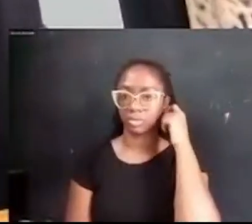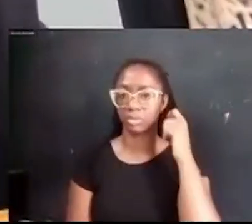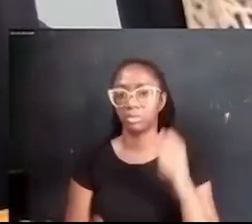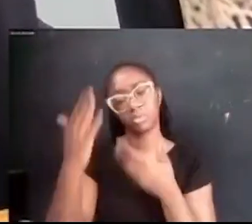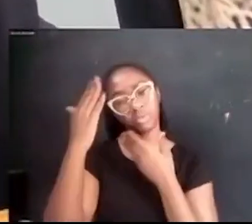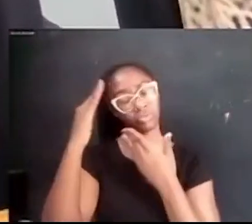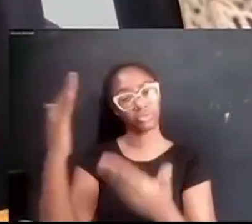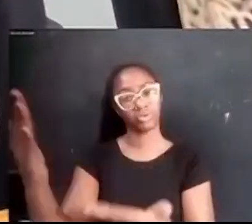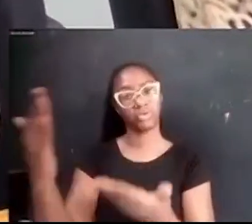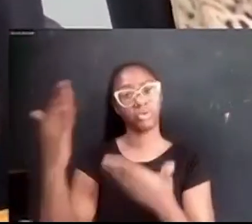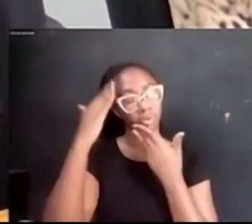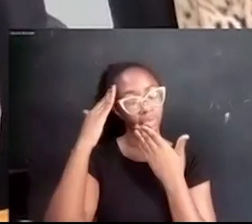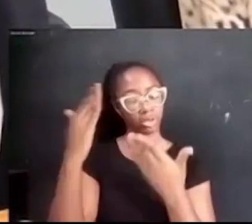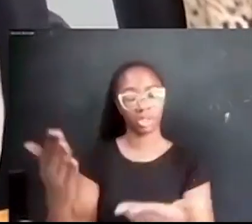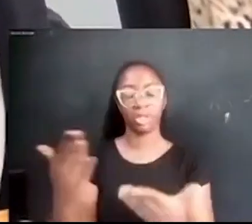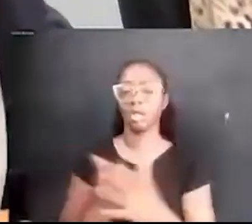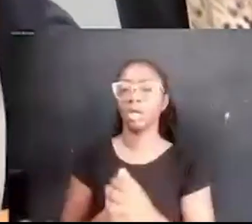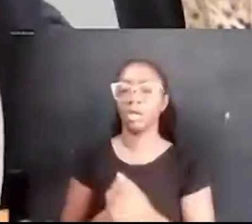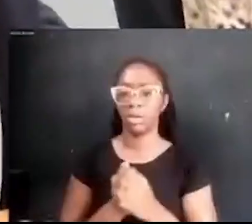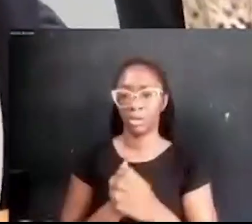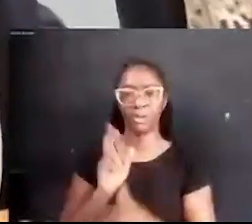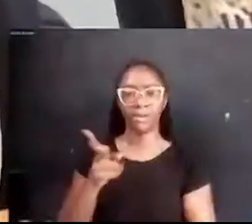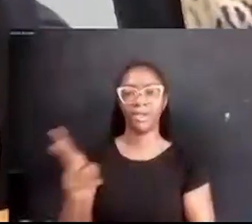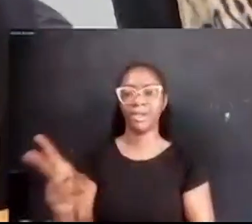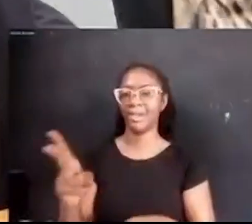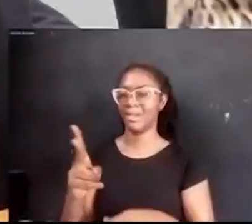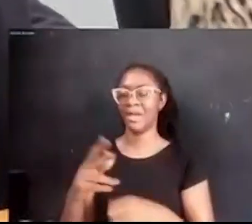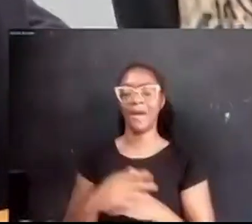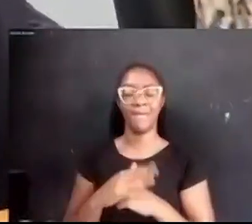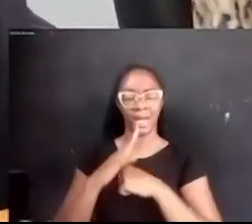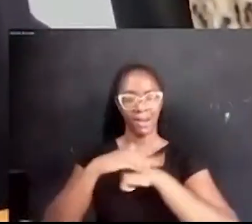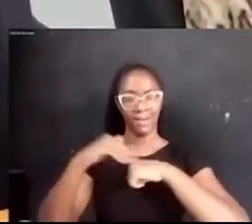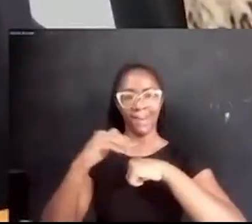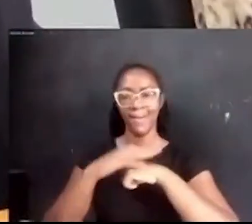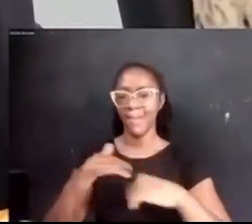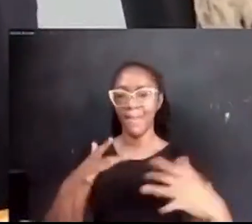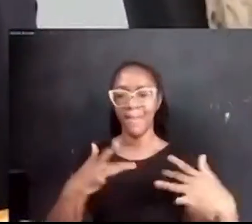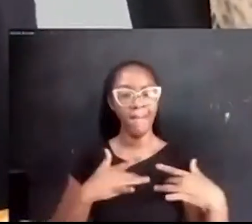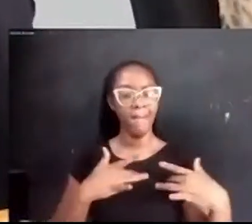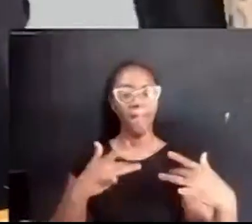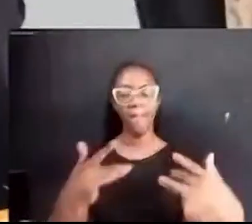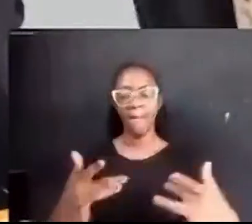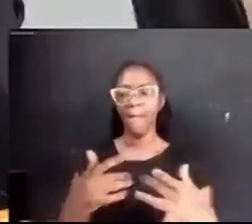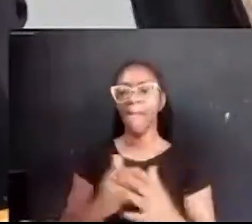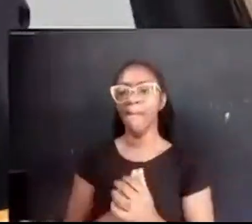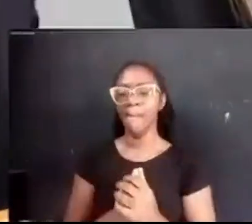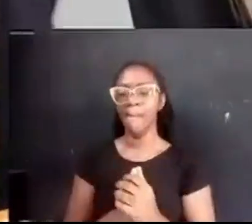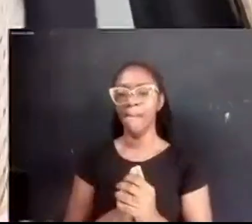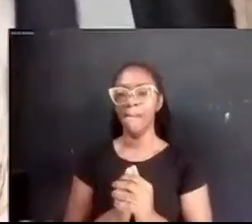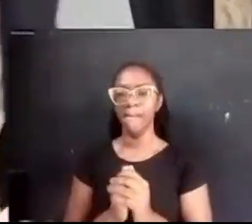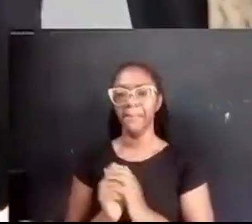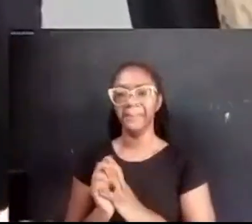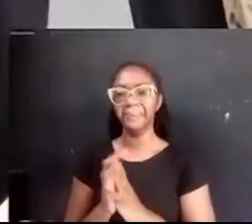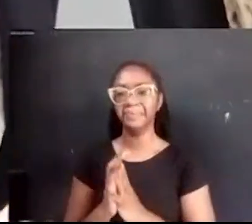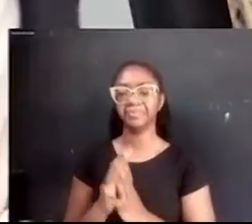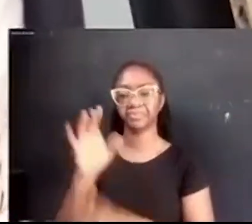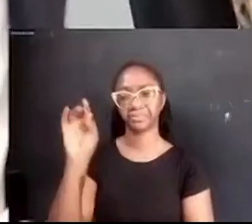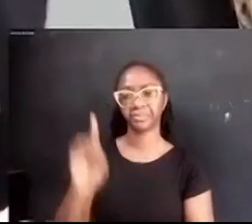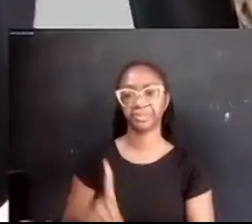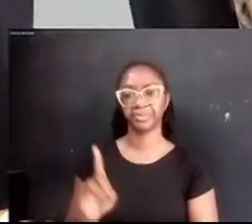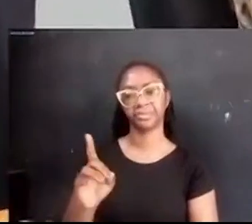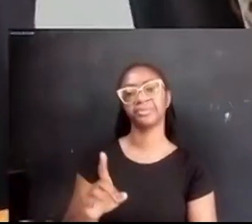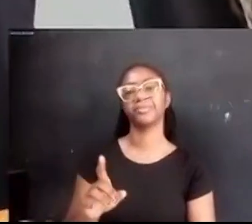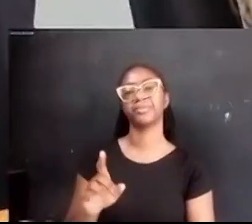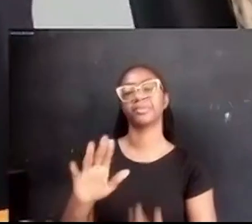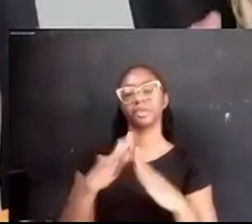sempre amável, mas sobretudo generosa, doutora Marisa Santos, diretora da escola,